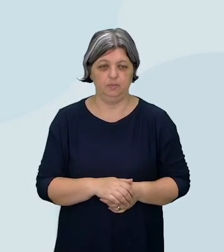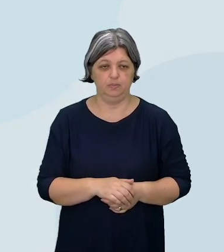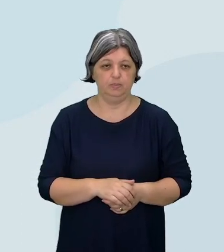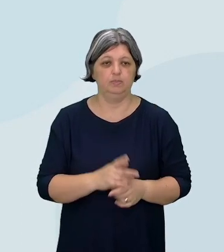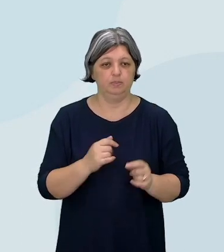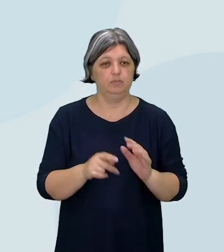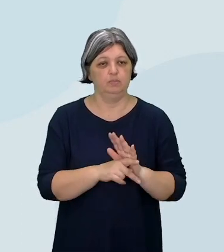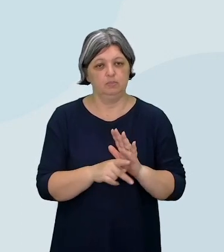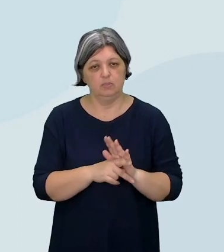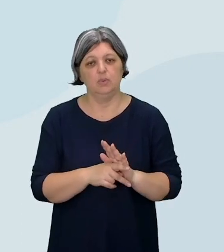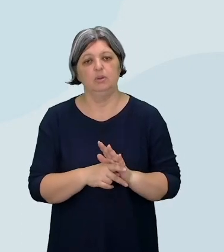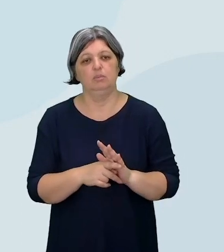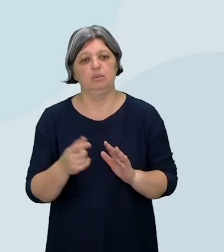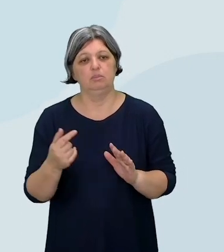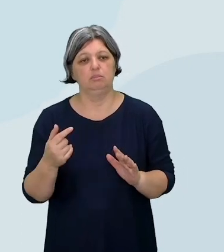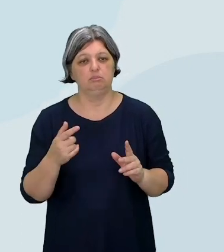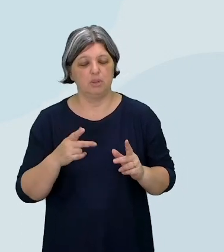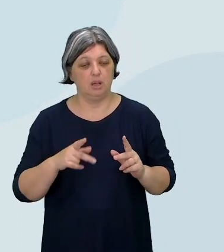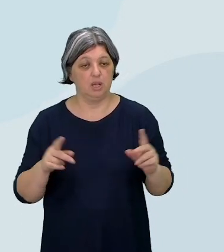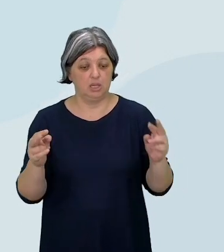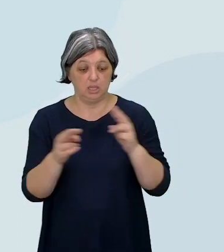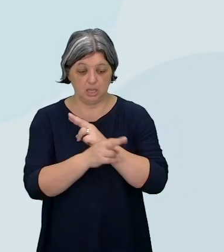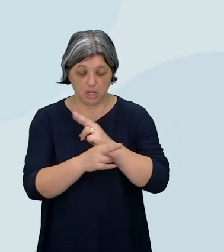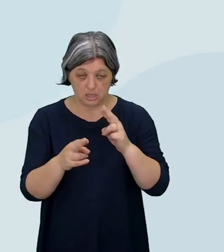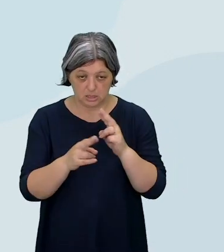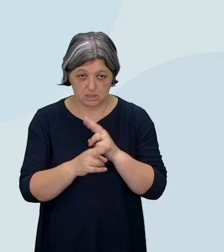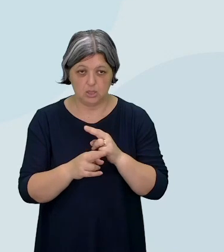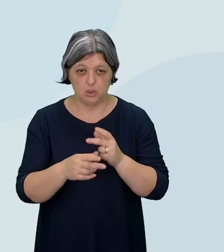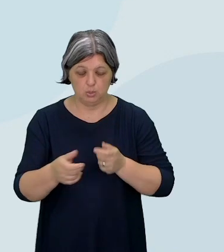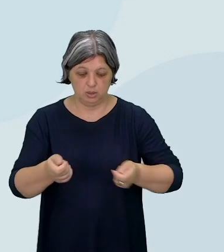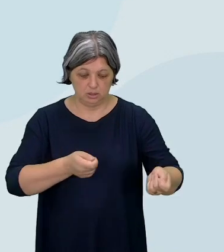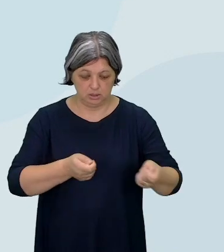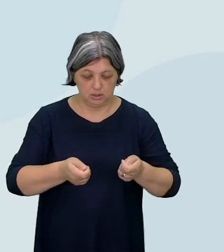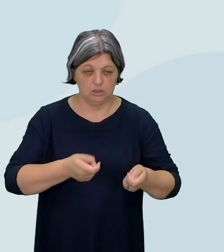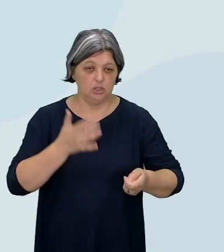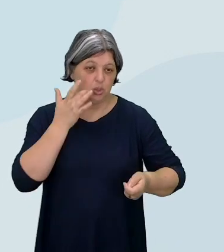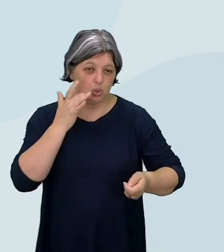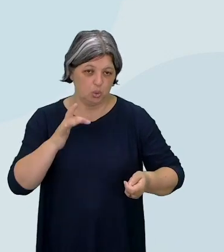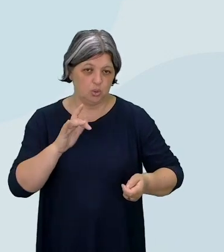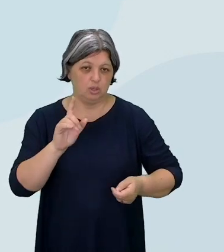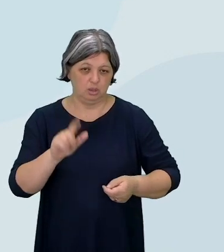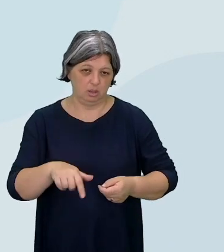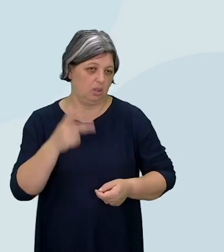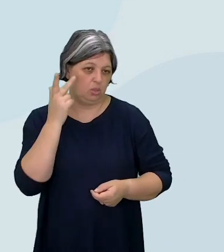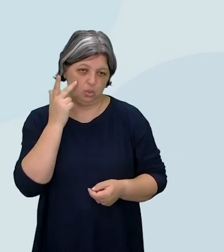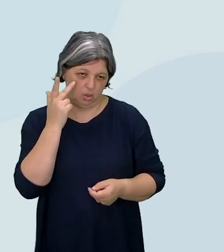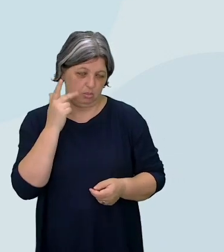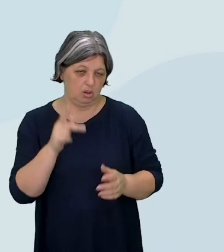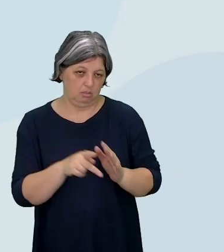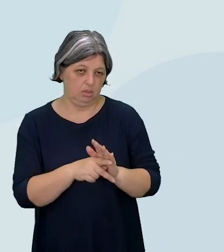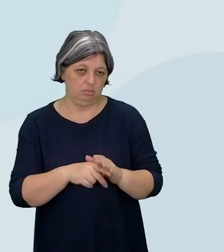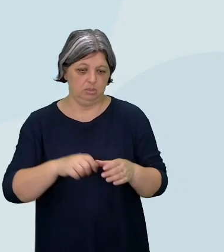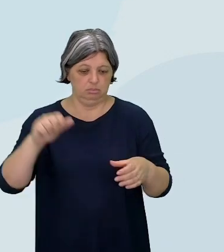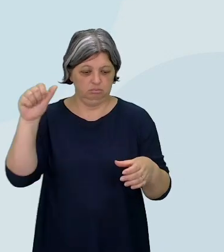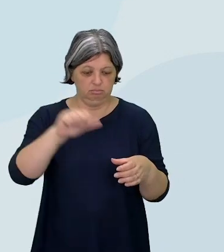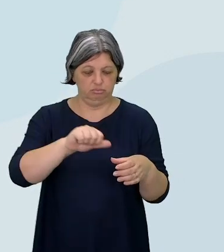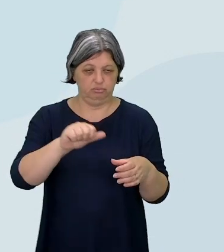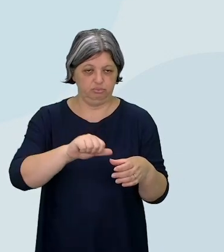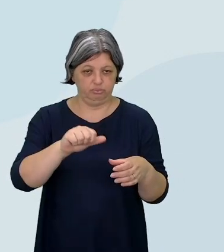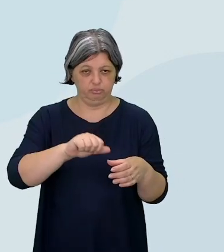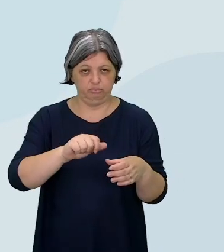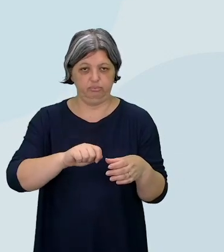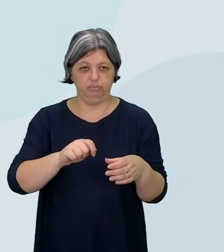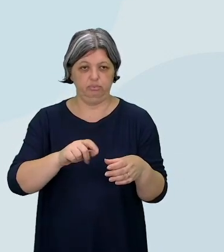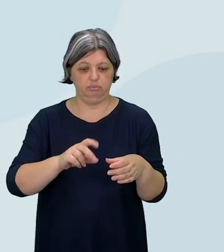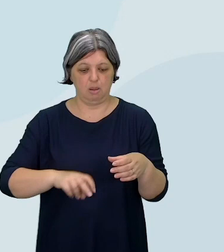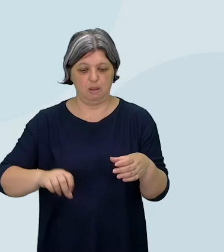estão associados à extração do ouro. E é comum os mineiros despejarem mercúrio em sua forma líquida, mistura, blá, blá, blá,